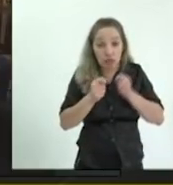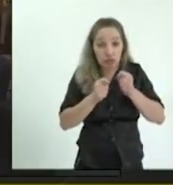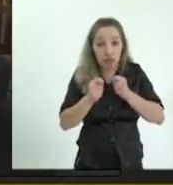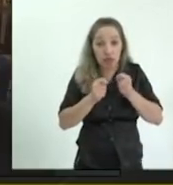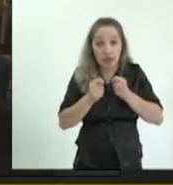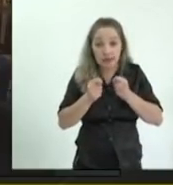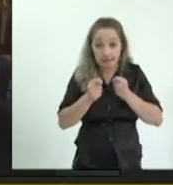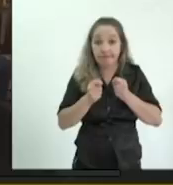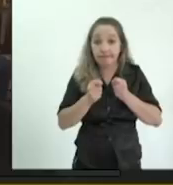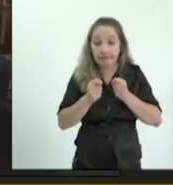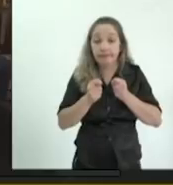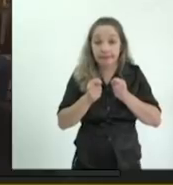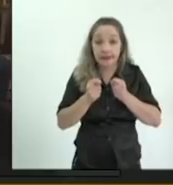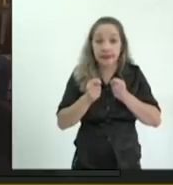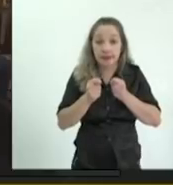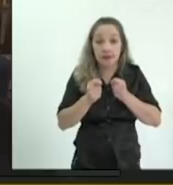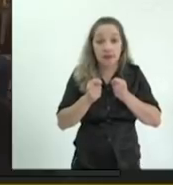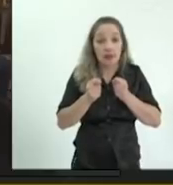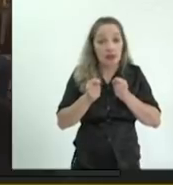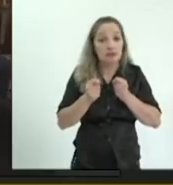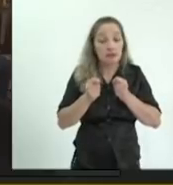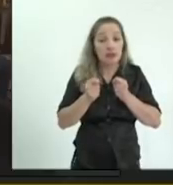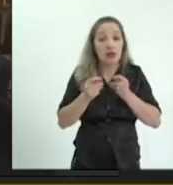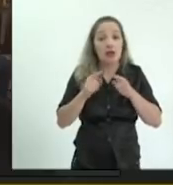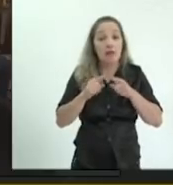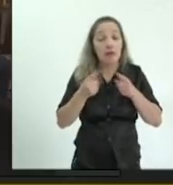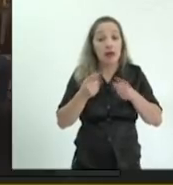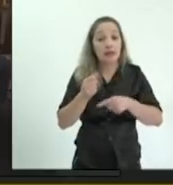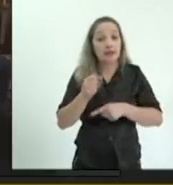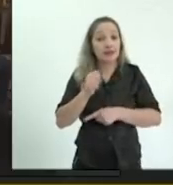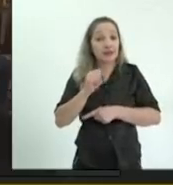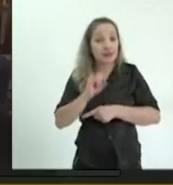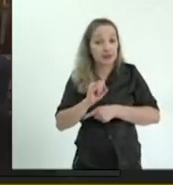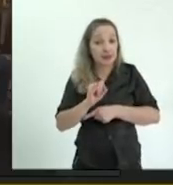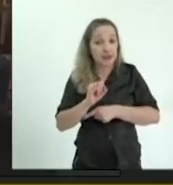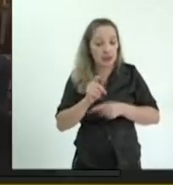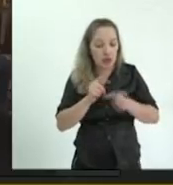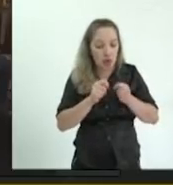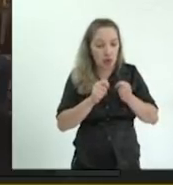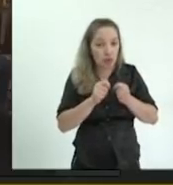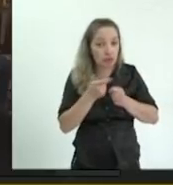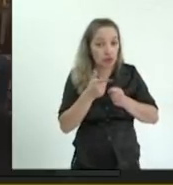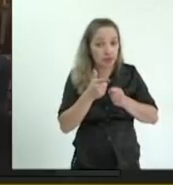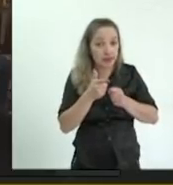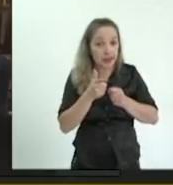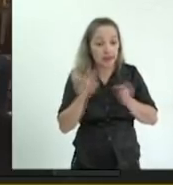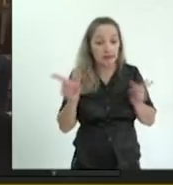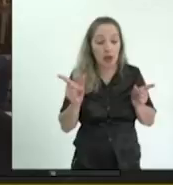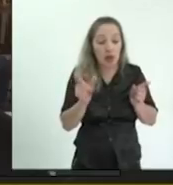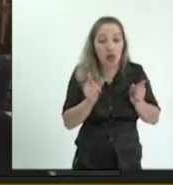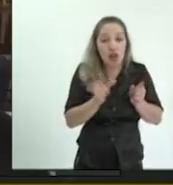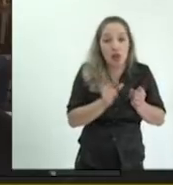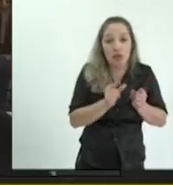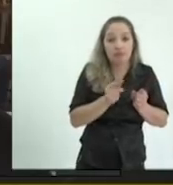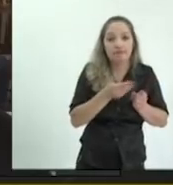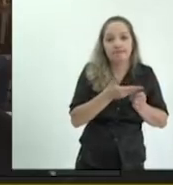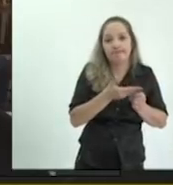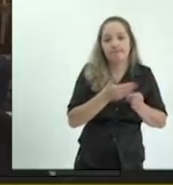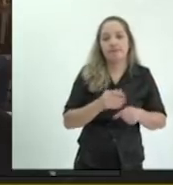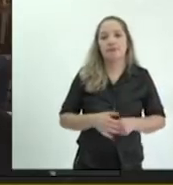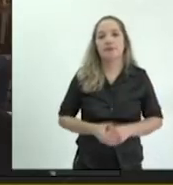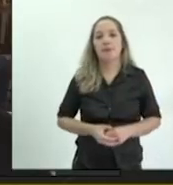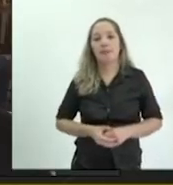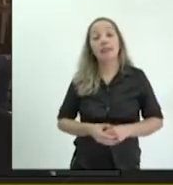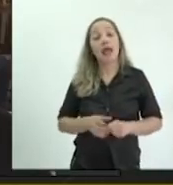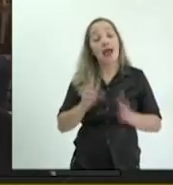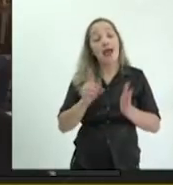ficar livre da pandemia antes de lugares menores. É incrível. Pois é, a revista britânica The Economist, ela falou assim,